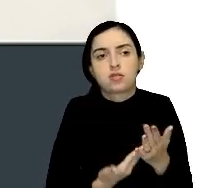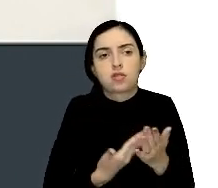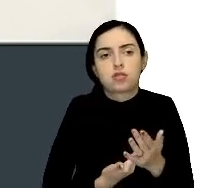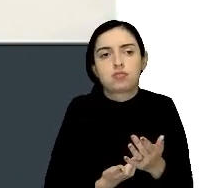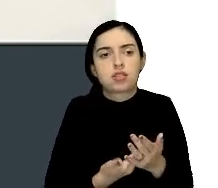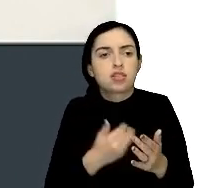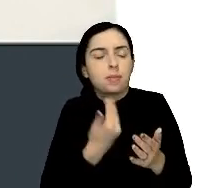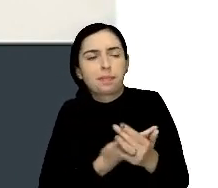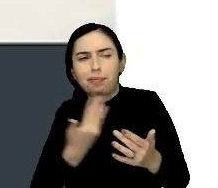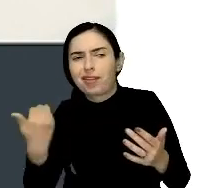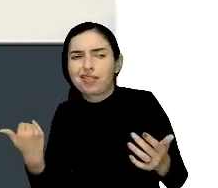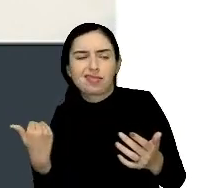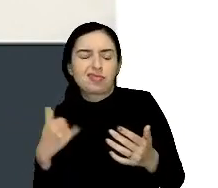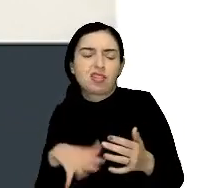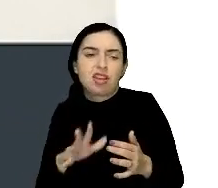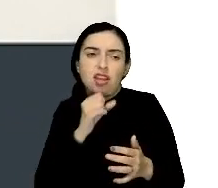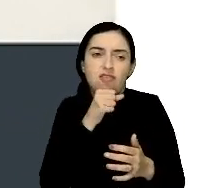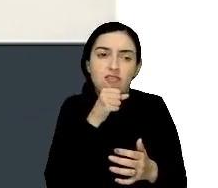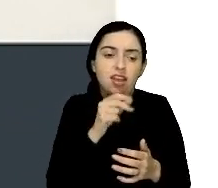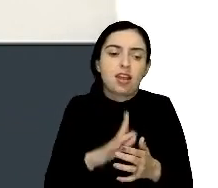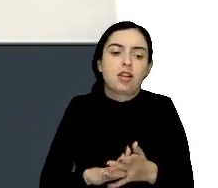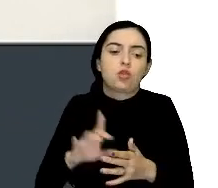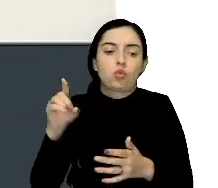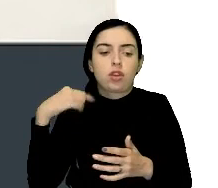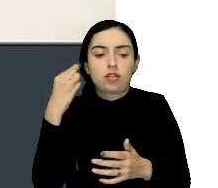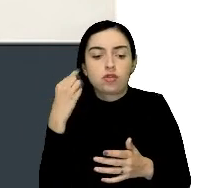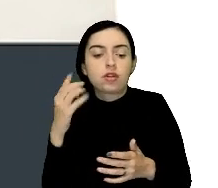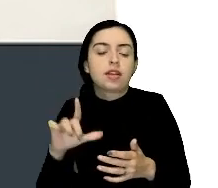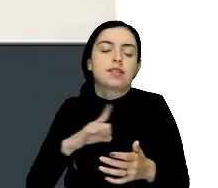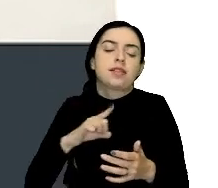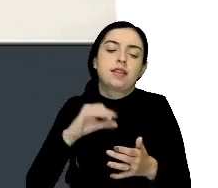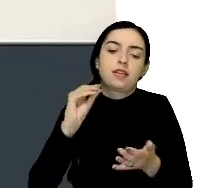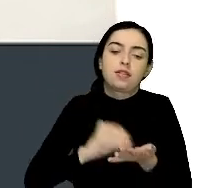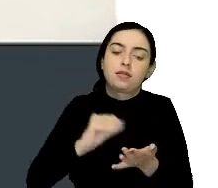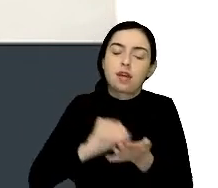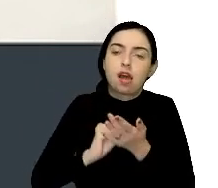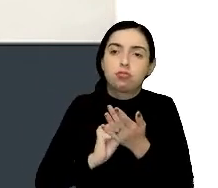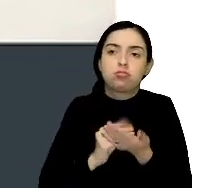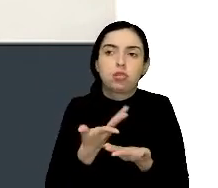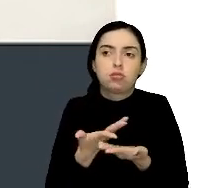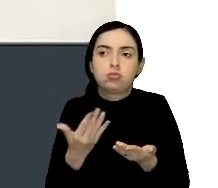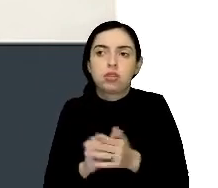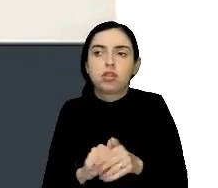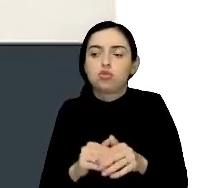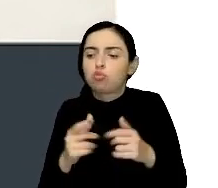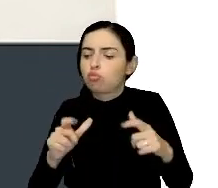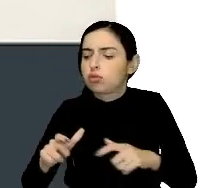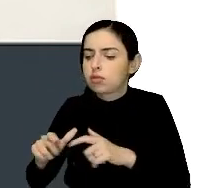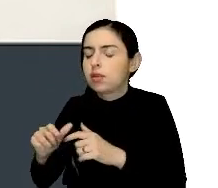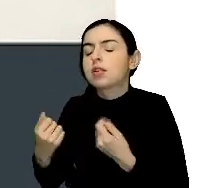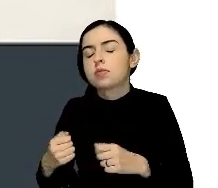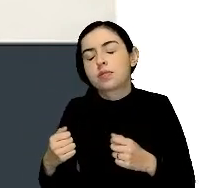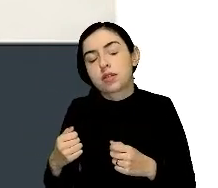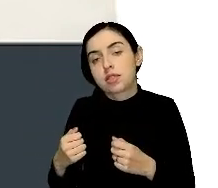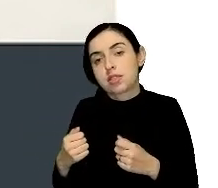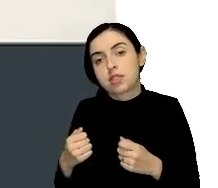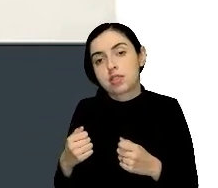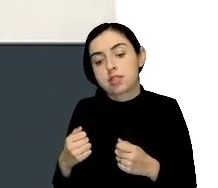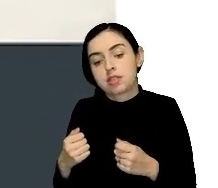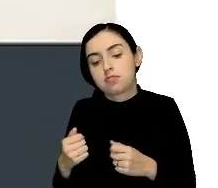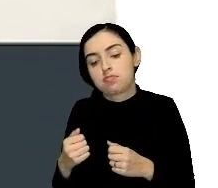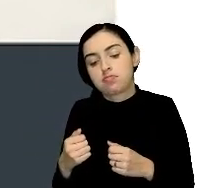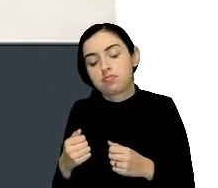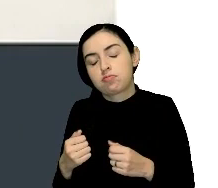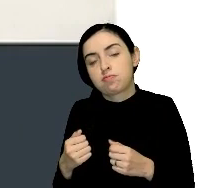superados. Na advocacia a gente tem falhas, em todos os lugares a gente tem falhas, e a gente precisa, em certa maneira,